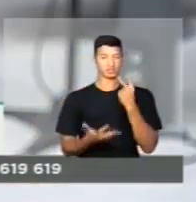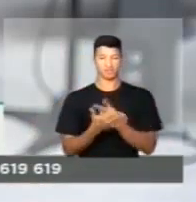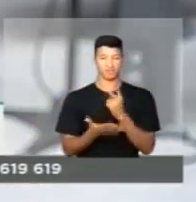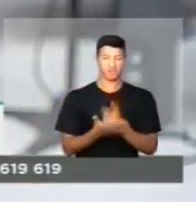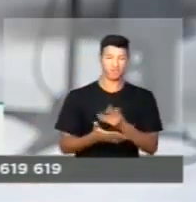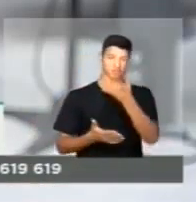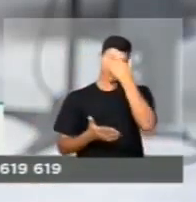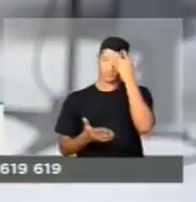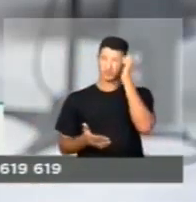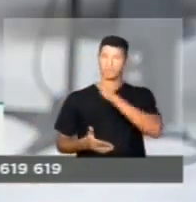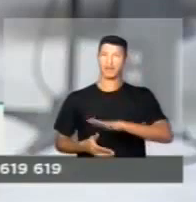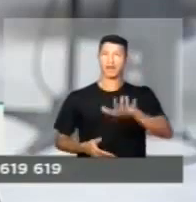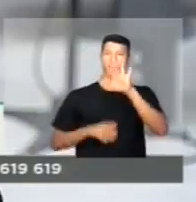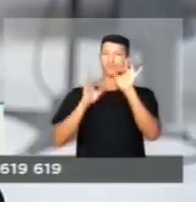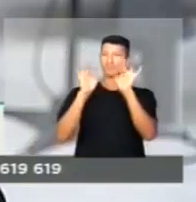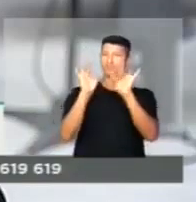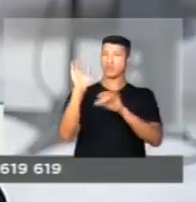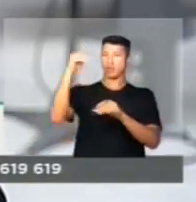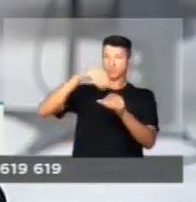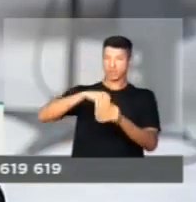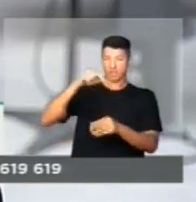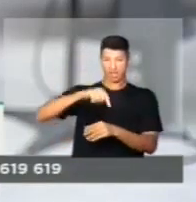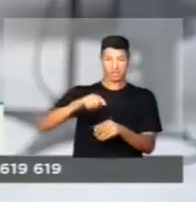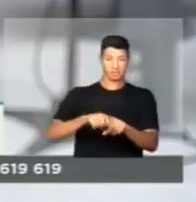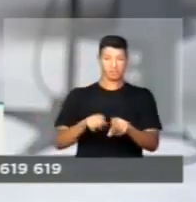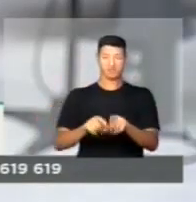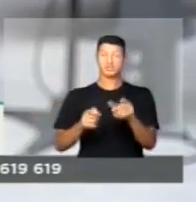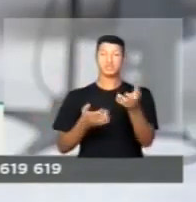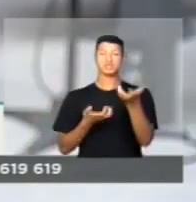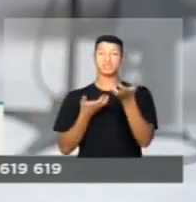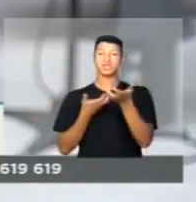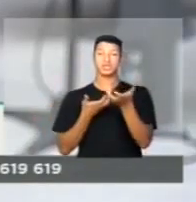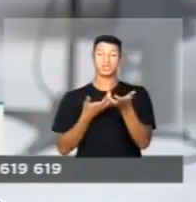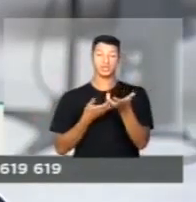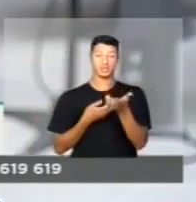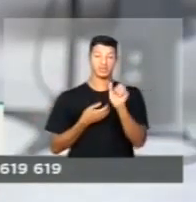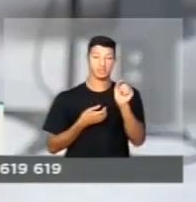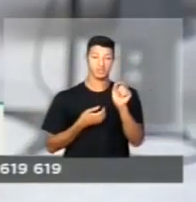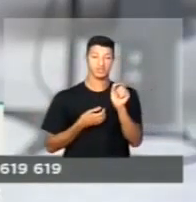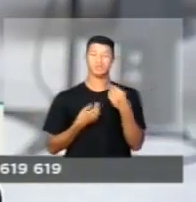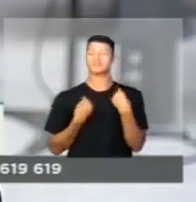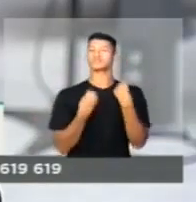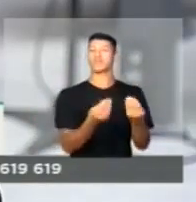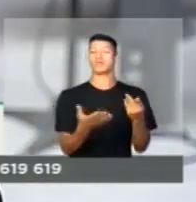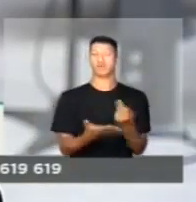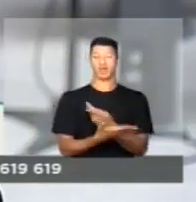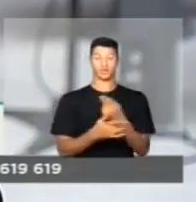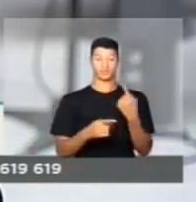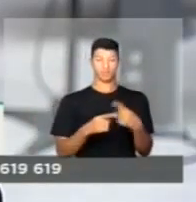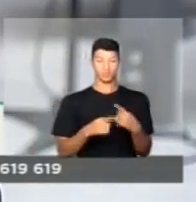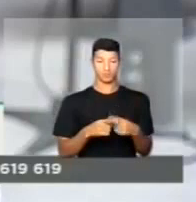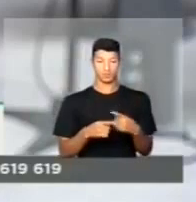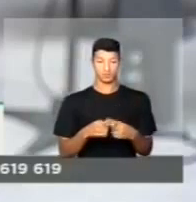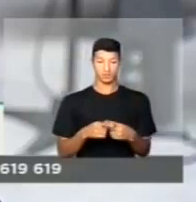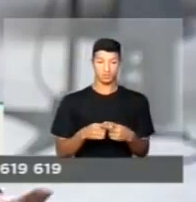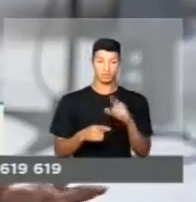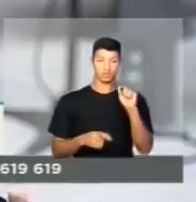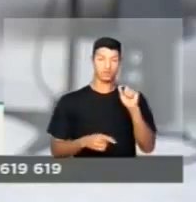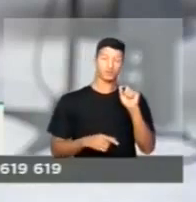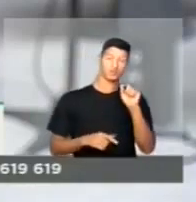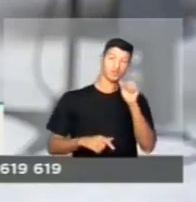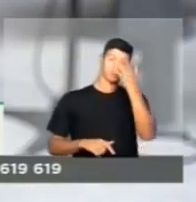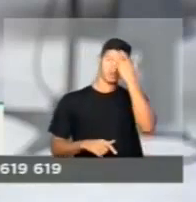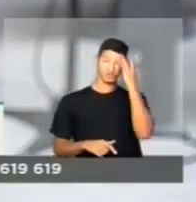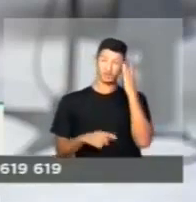de muita gente, especialmente aqui dentro, querer que dê errado. Porque o que